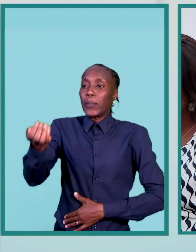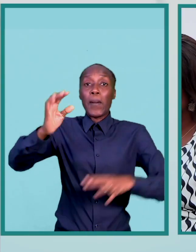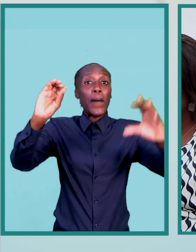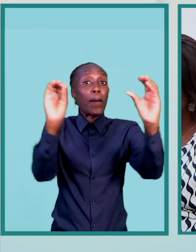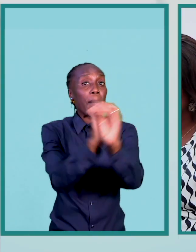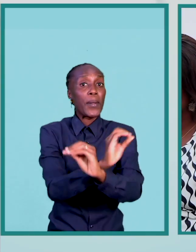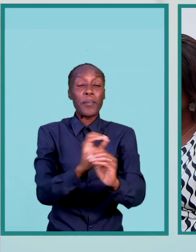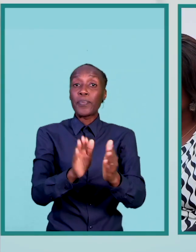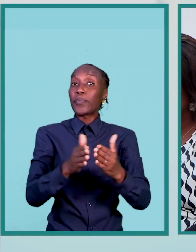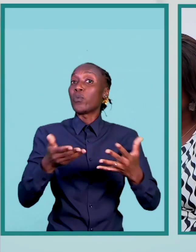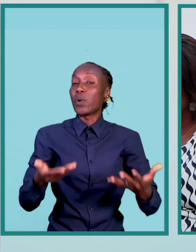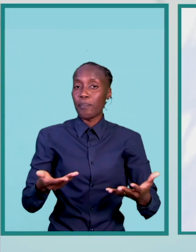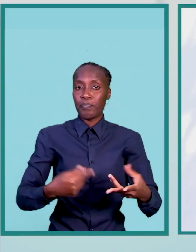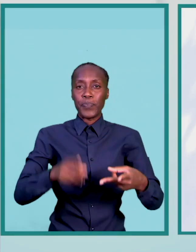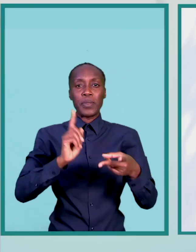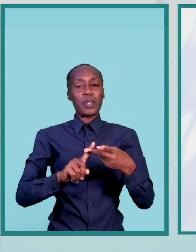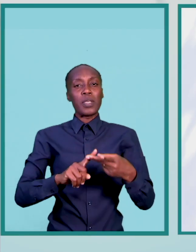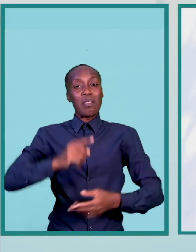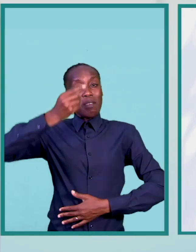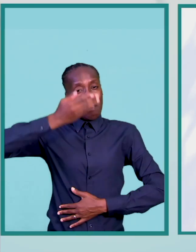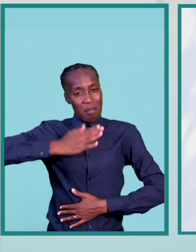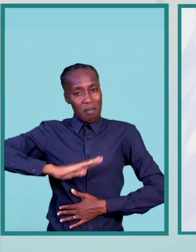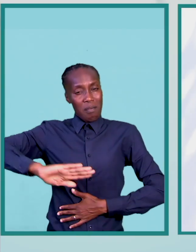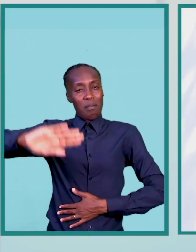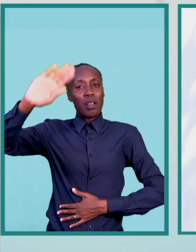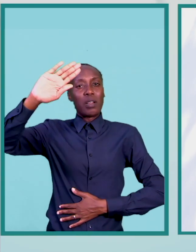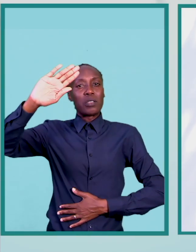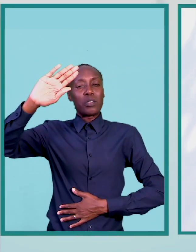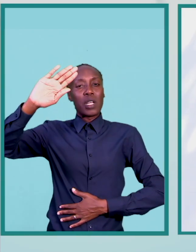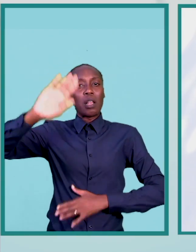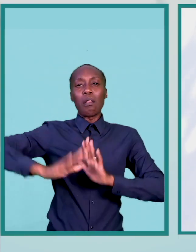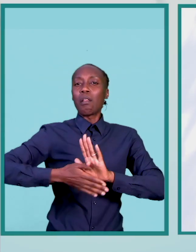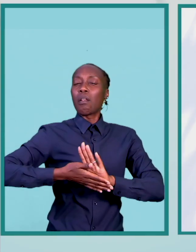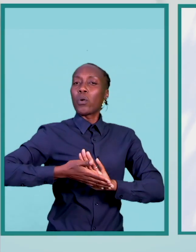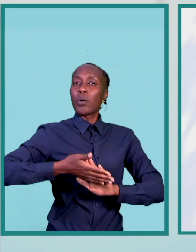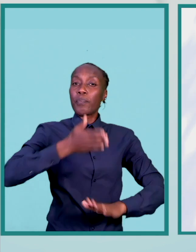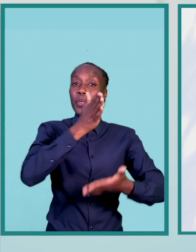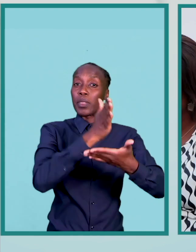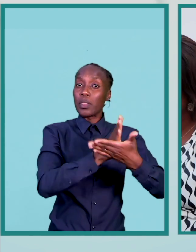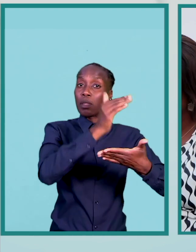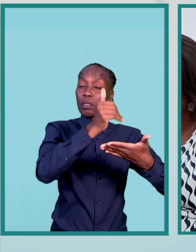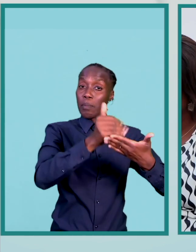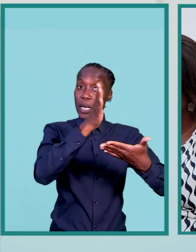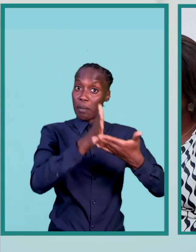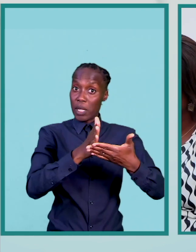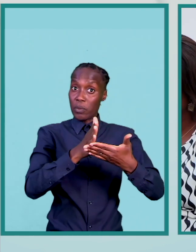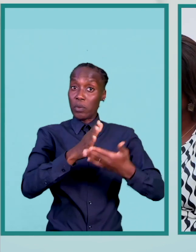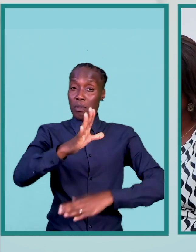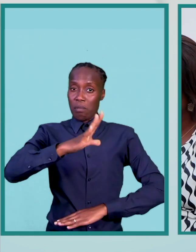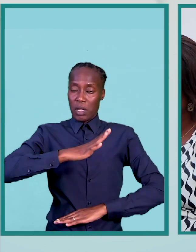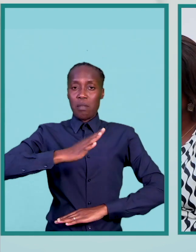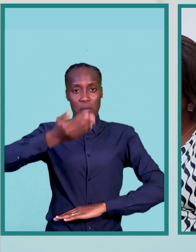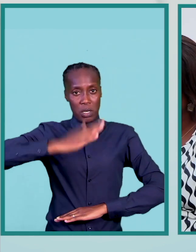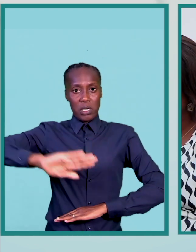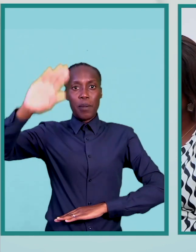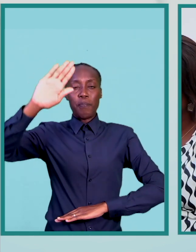tornar a criança mais vulnerável ainda. E só para terem ideia, a nível nacional significa de Rovuma a Maputo, porque o Departamento de Trabalho a nível